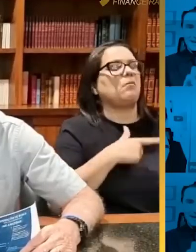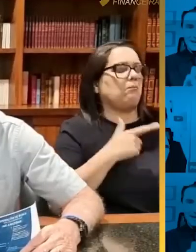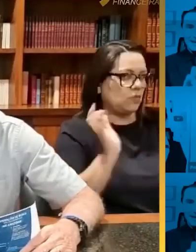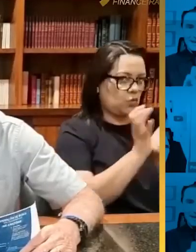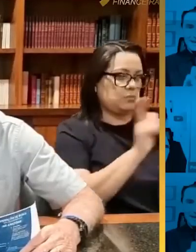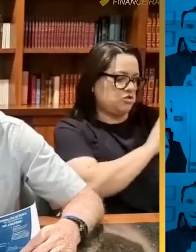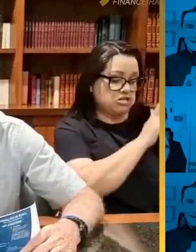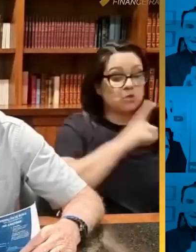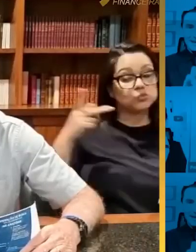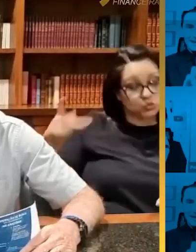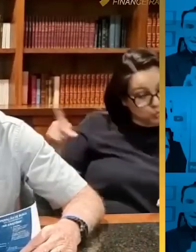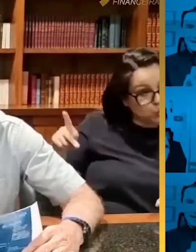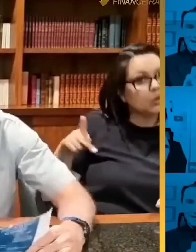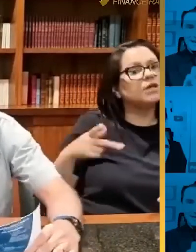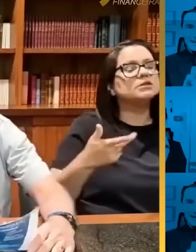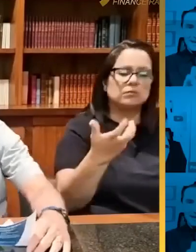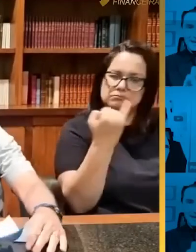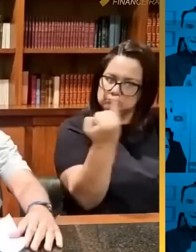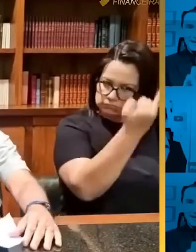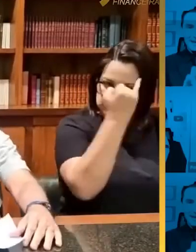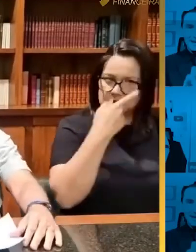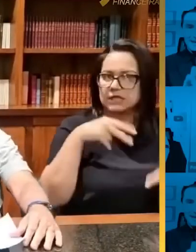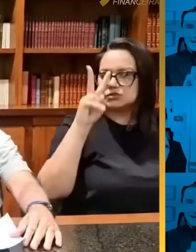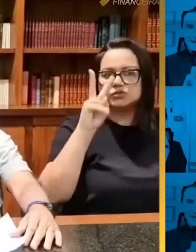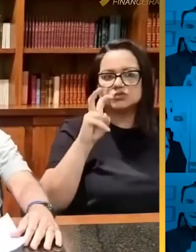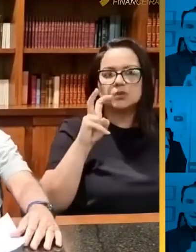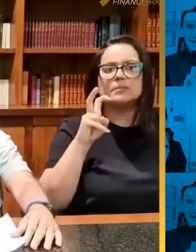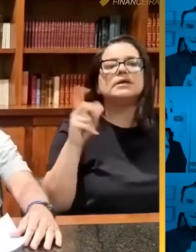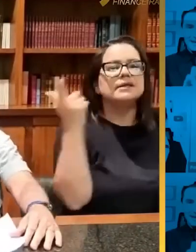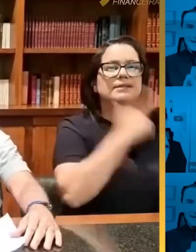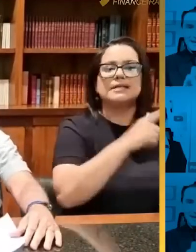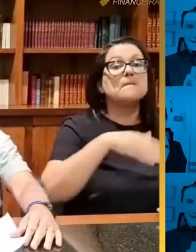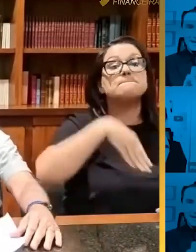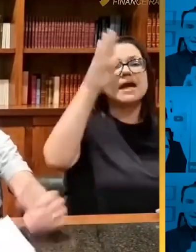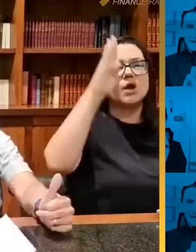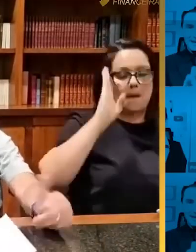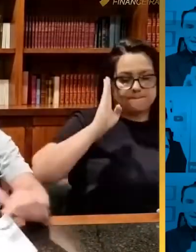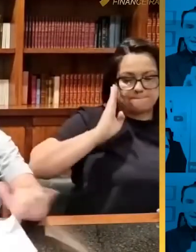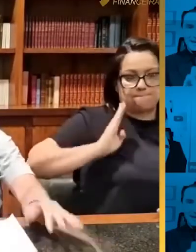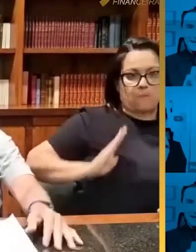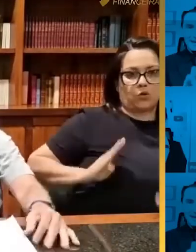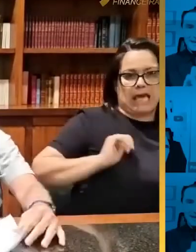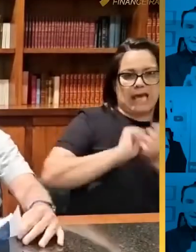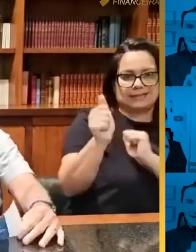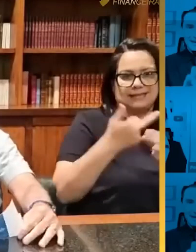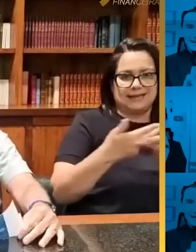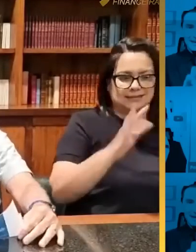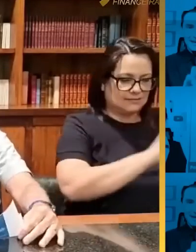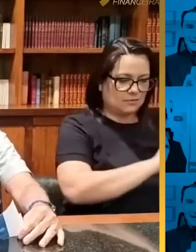gestão. E o que é importante falar também, presidente, nós tivemos o maior Bolsa Atleta da história nos Jogos